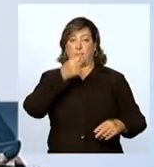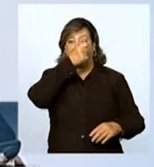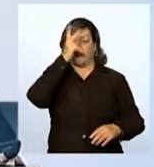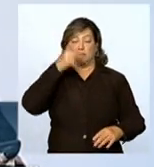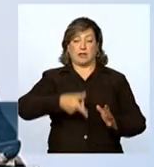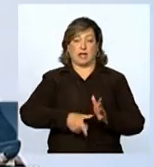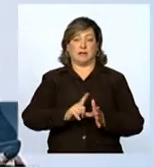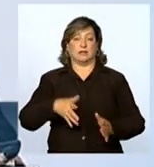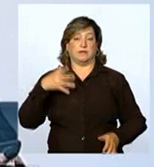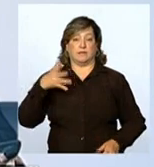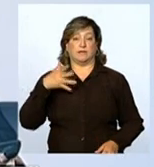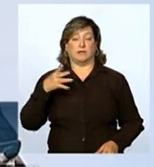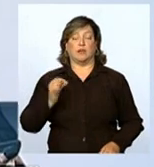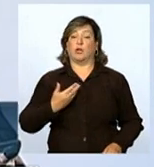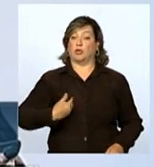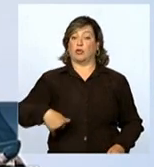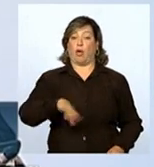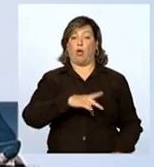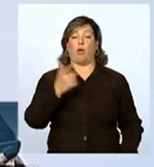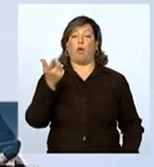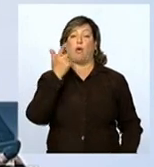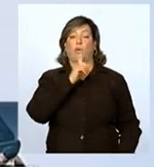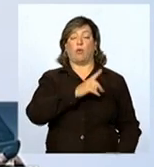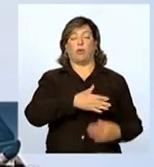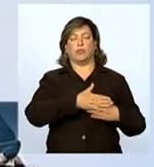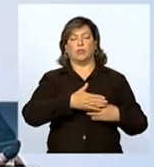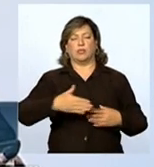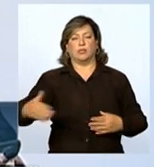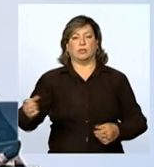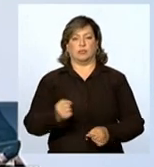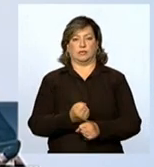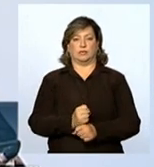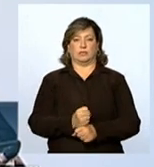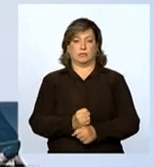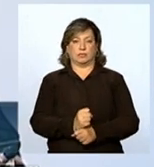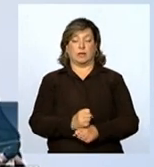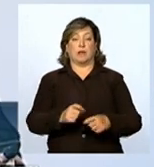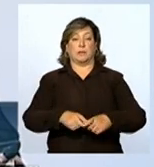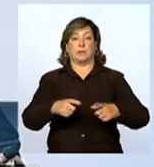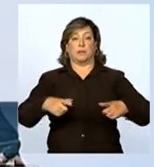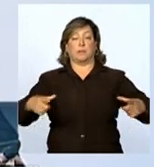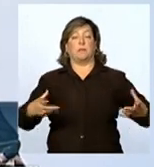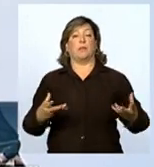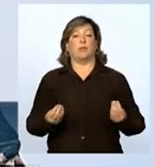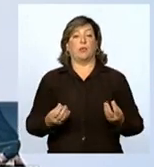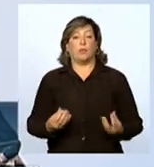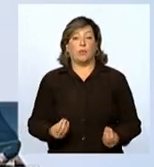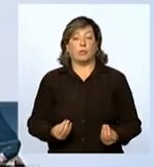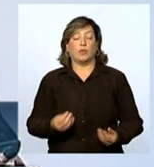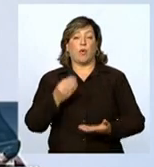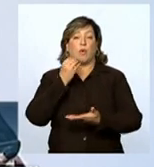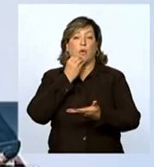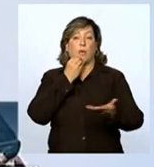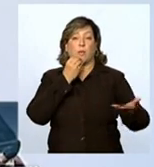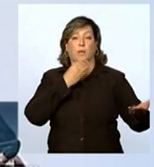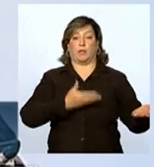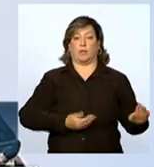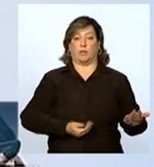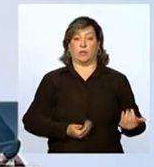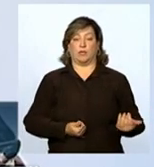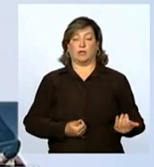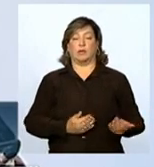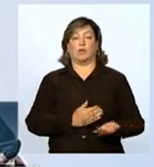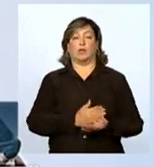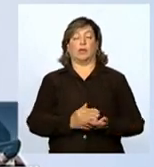Haddad, nós conseguimos, ao longo desses anos, ampliar muito o número de oportunidades para os jovens a partir do